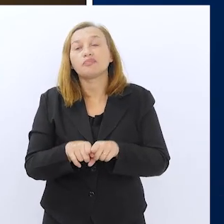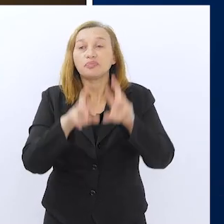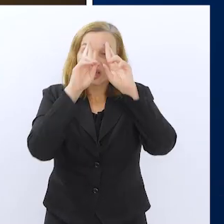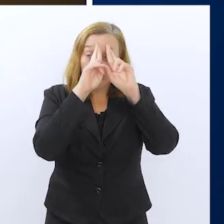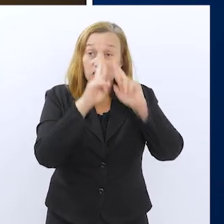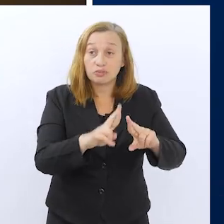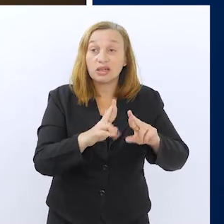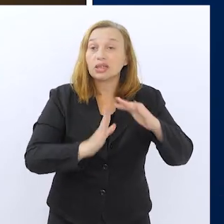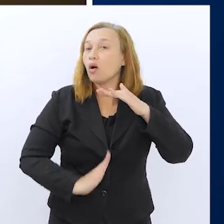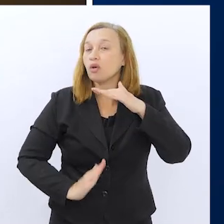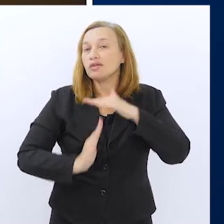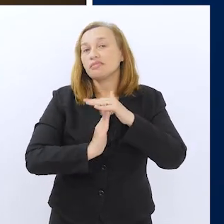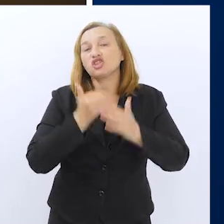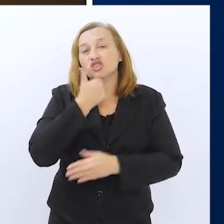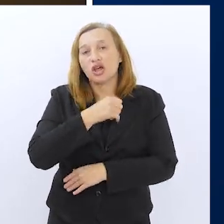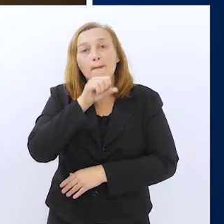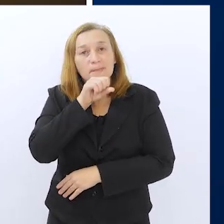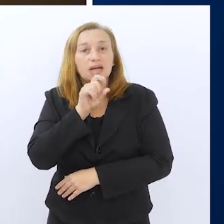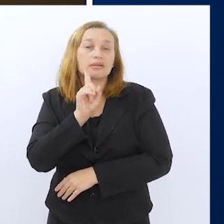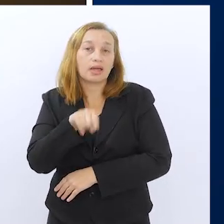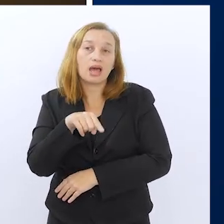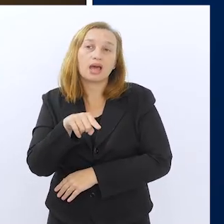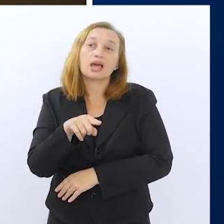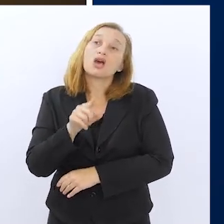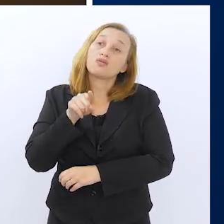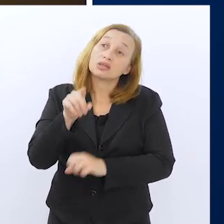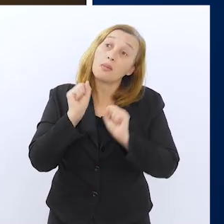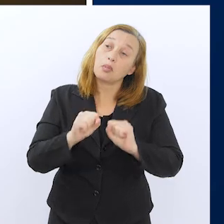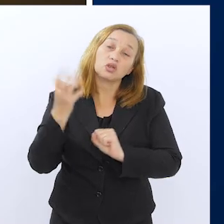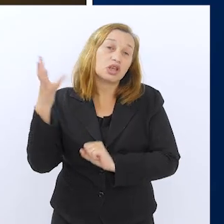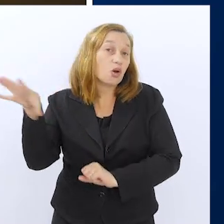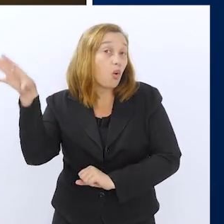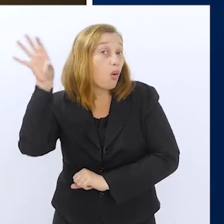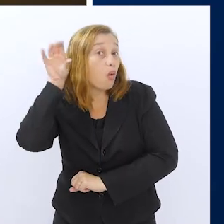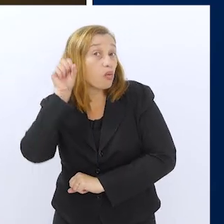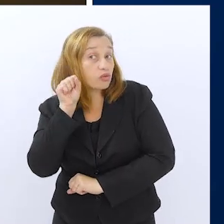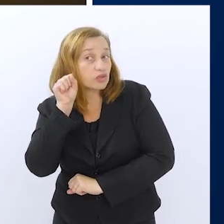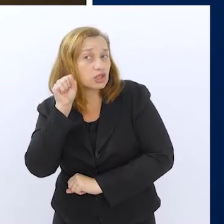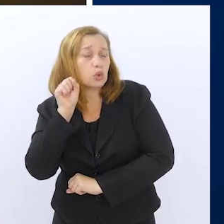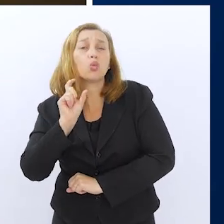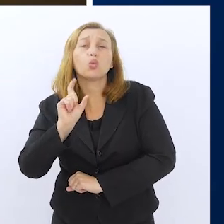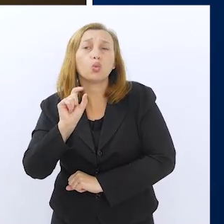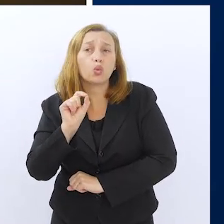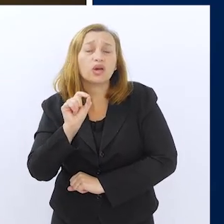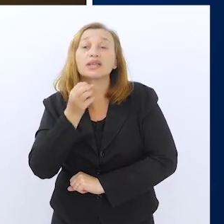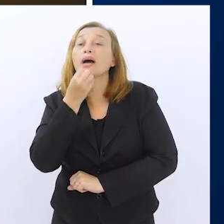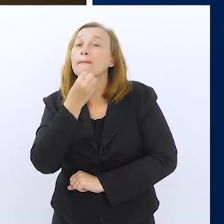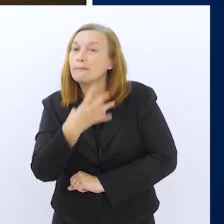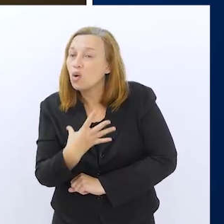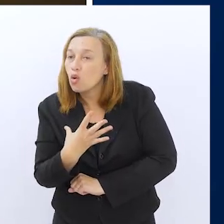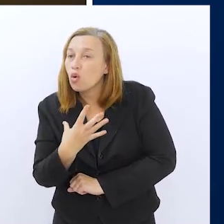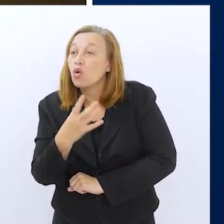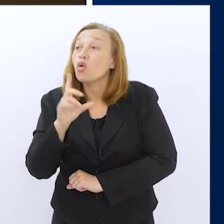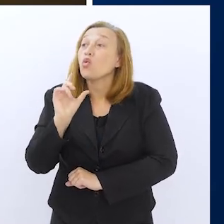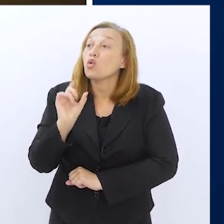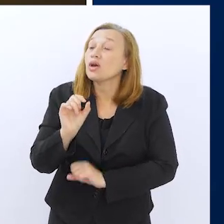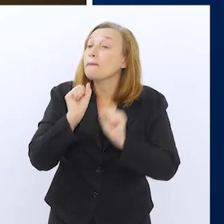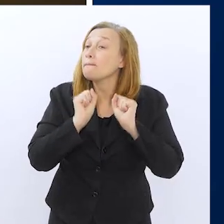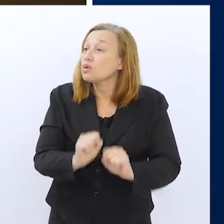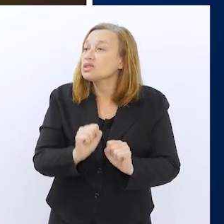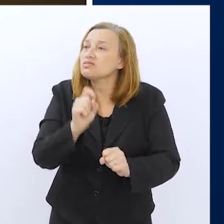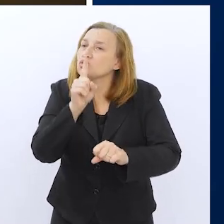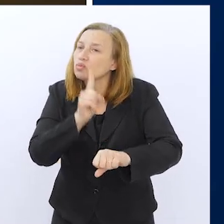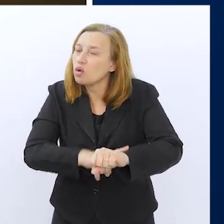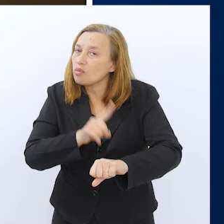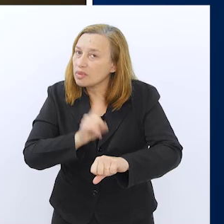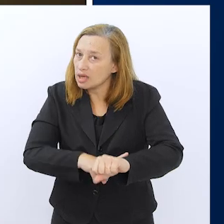também que é se respeitar um limite da mãe, né? De você poder escutá-la, ver o que está bom para ela, o